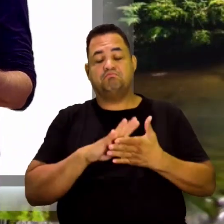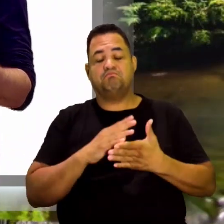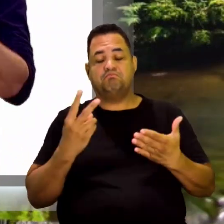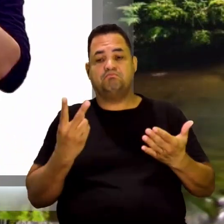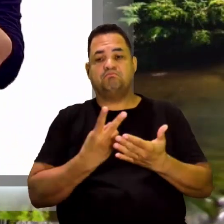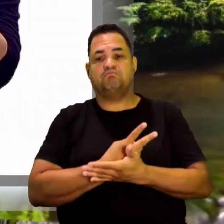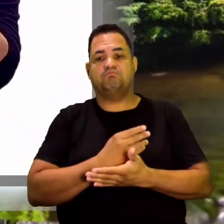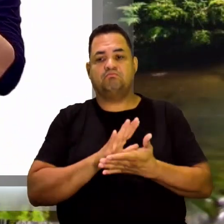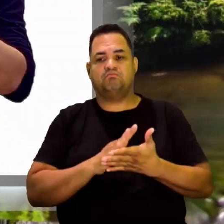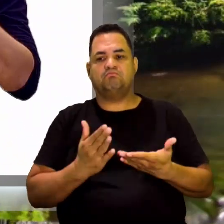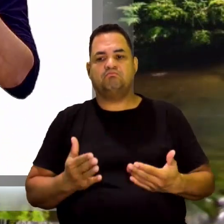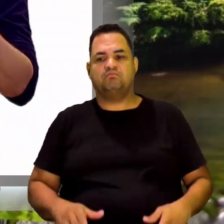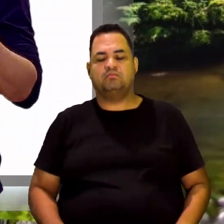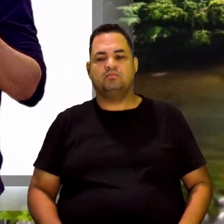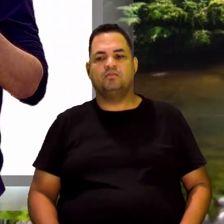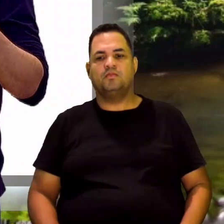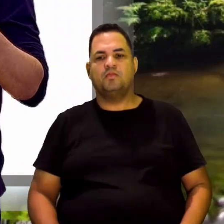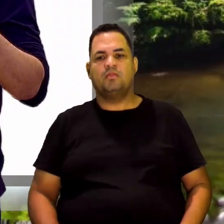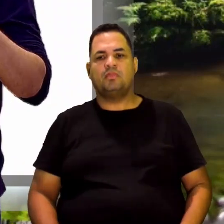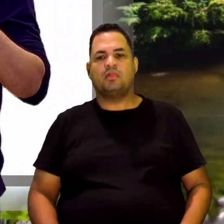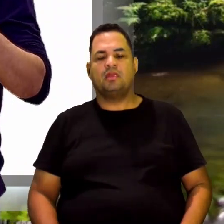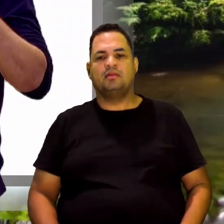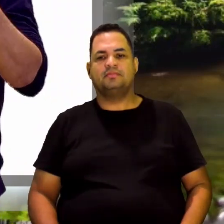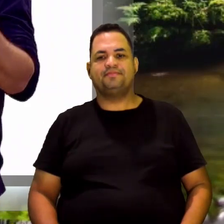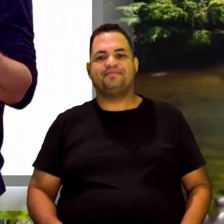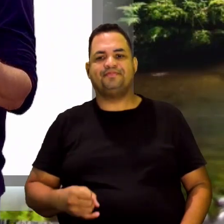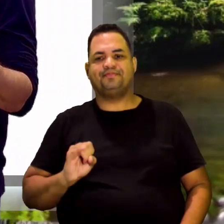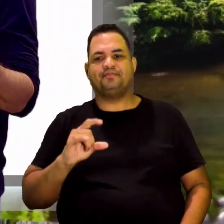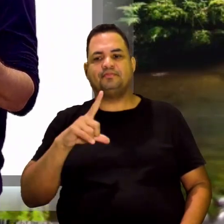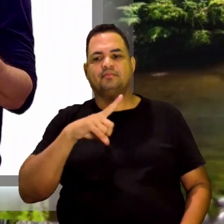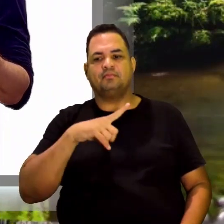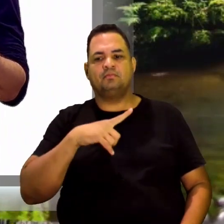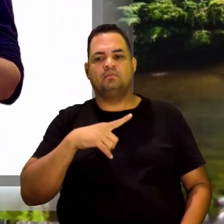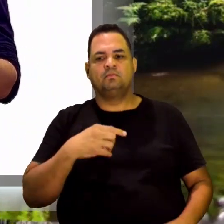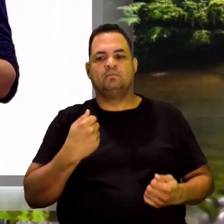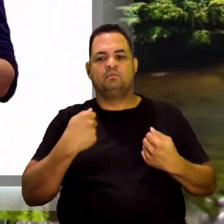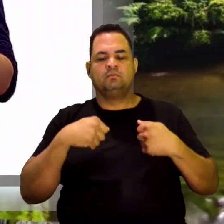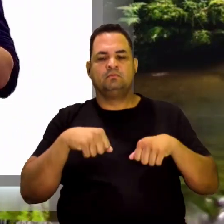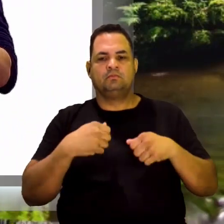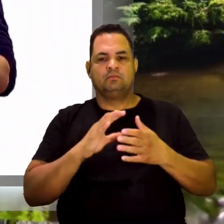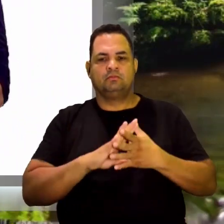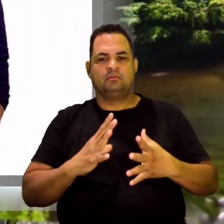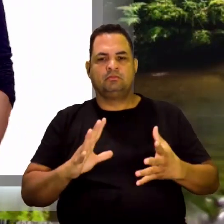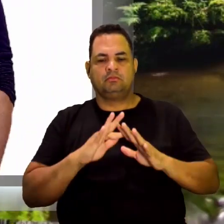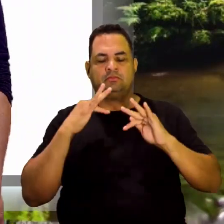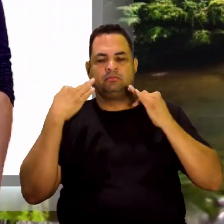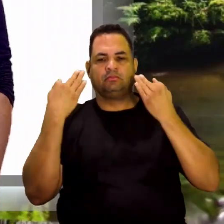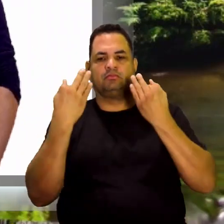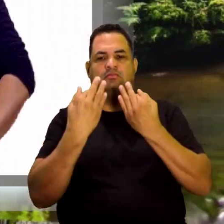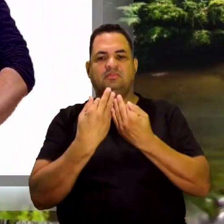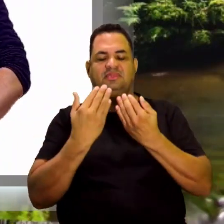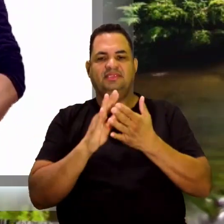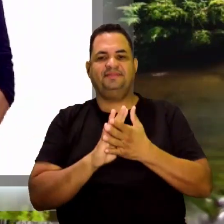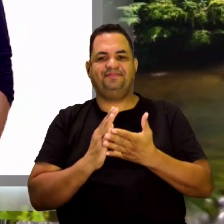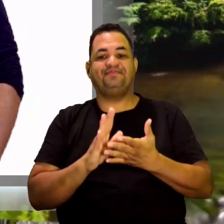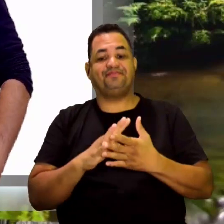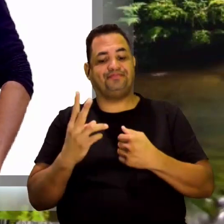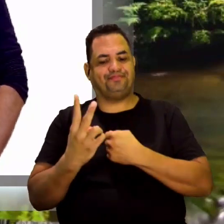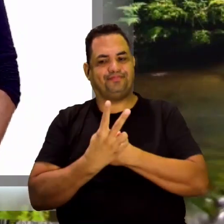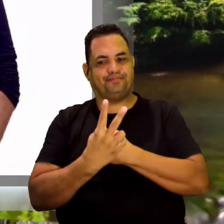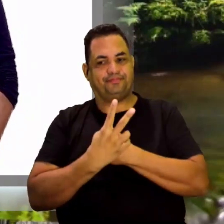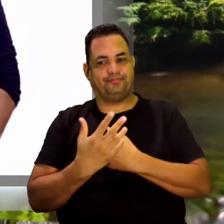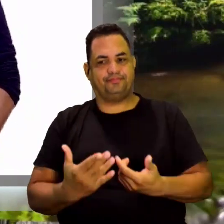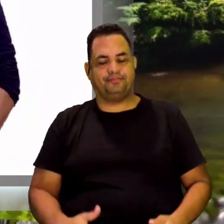acontecer em determinados casos. Então, se você tem uma propensão já familiar, é importante que você se